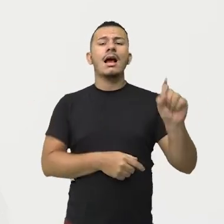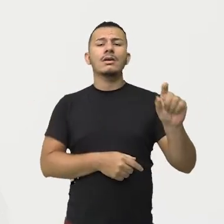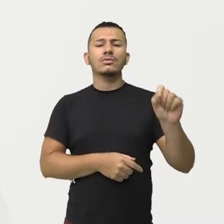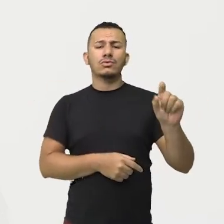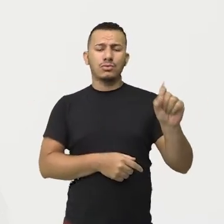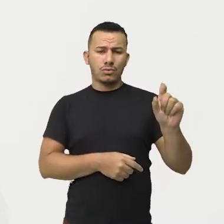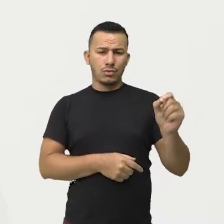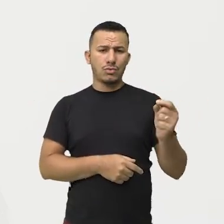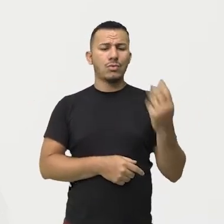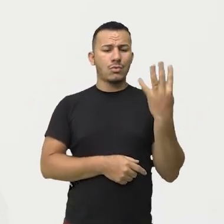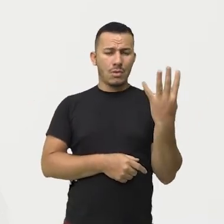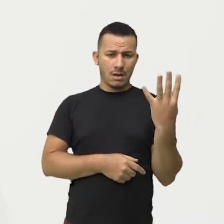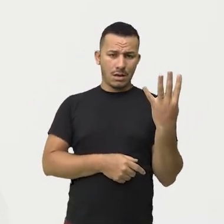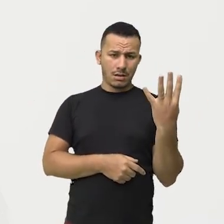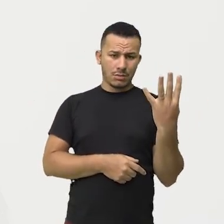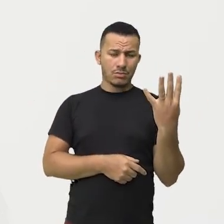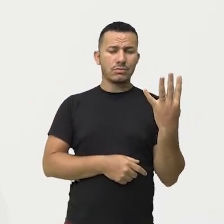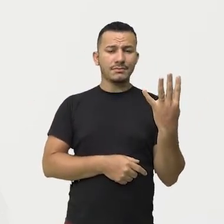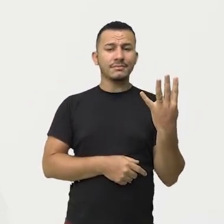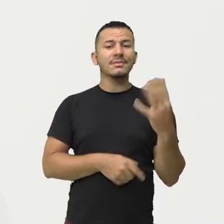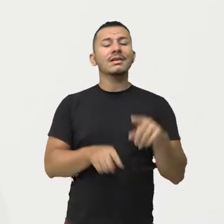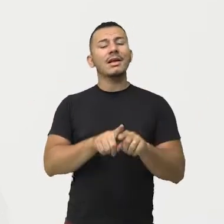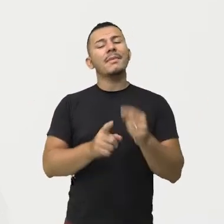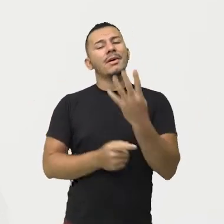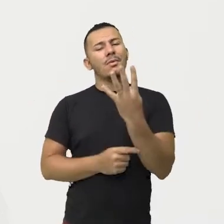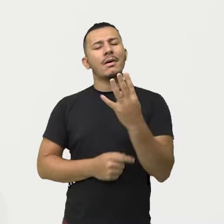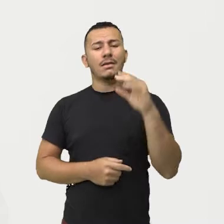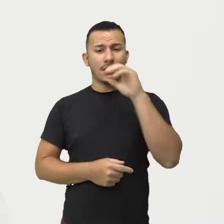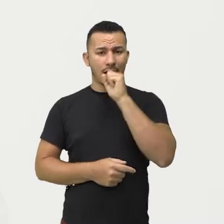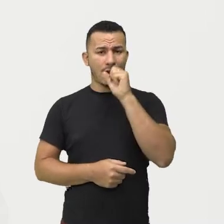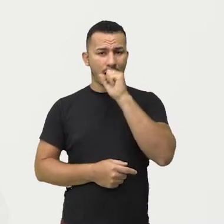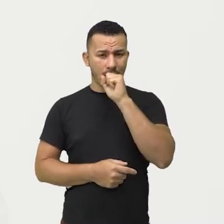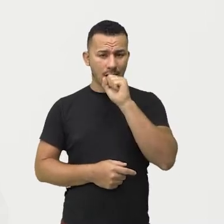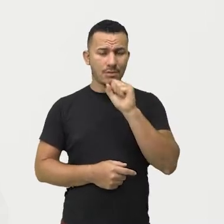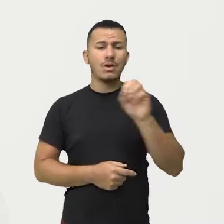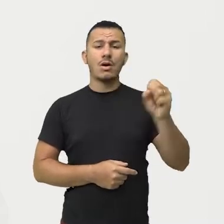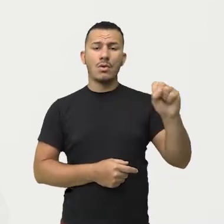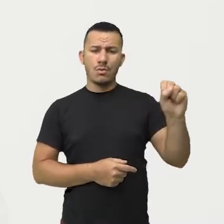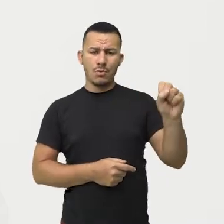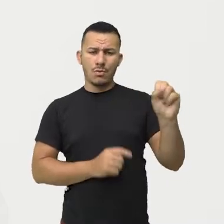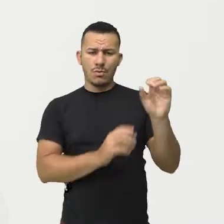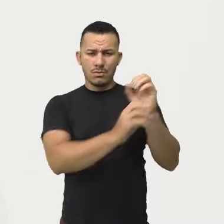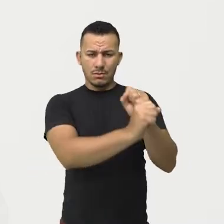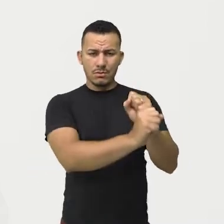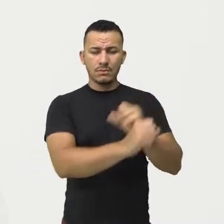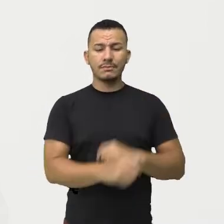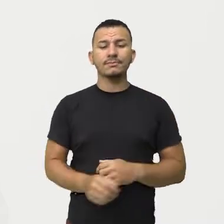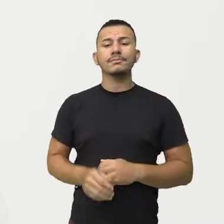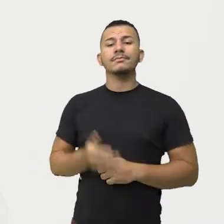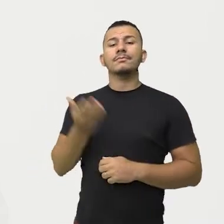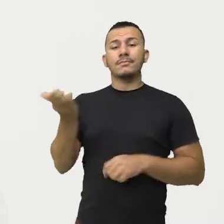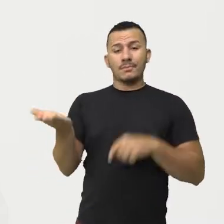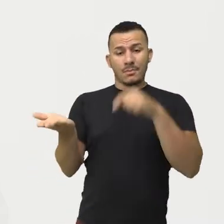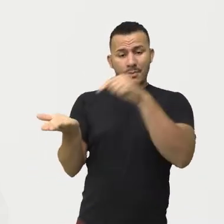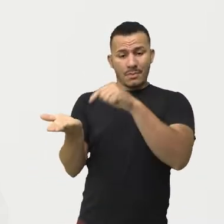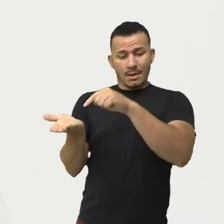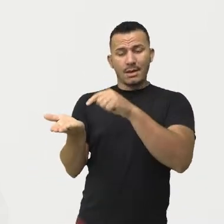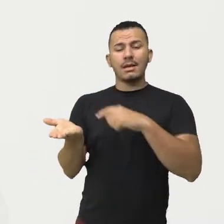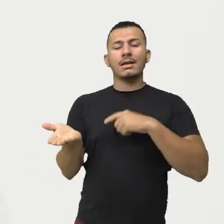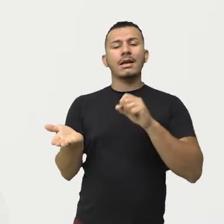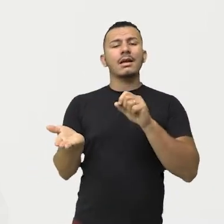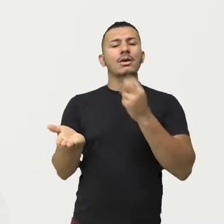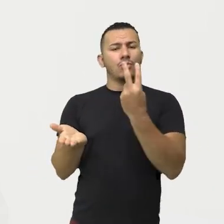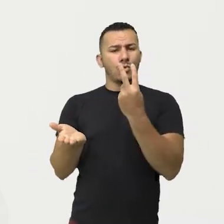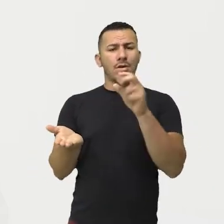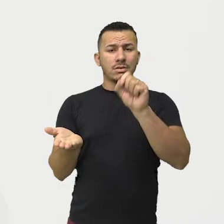e 4 bolas laranja. Beleza, 8 bolas ao todo. Do outro lado, eu tenho 2